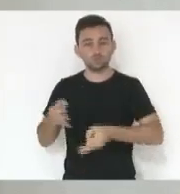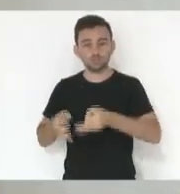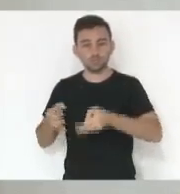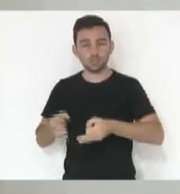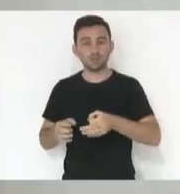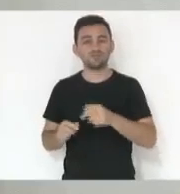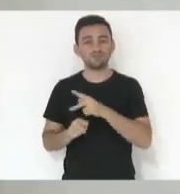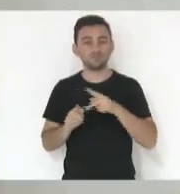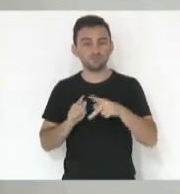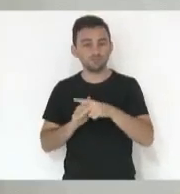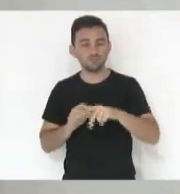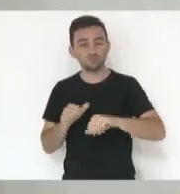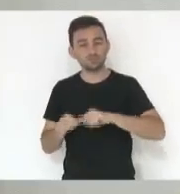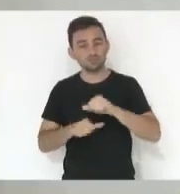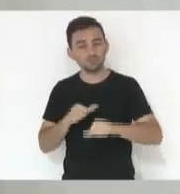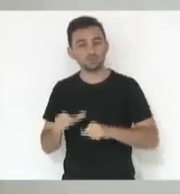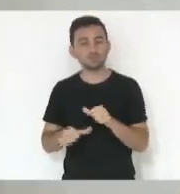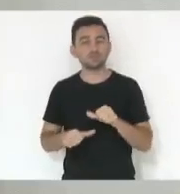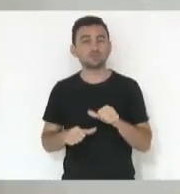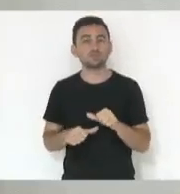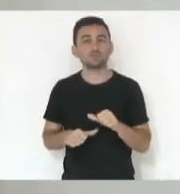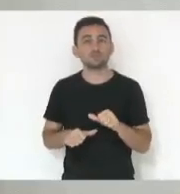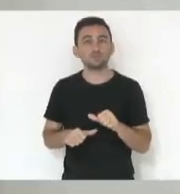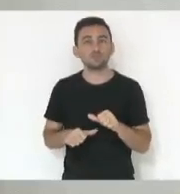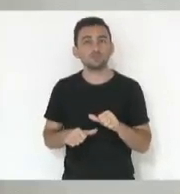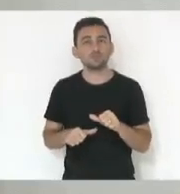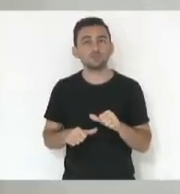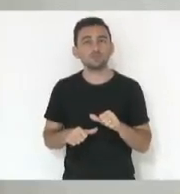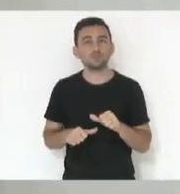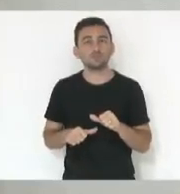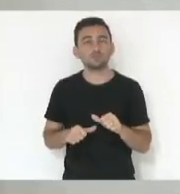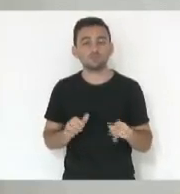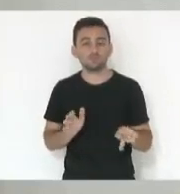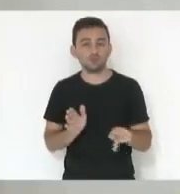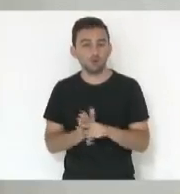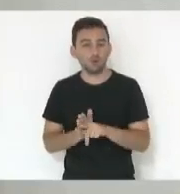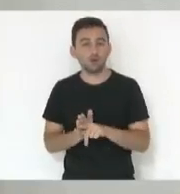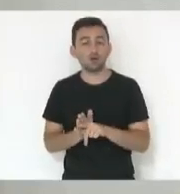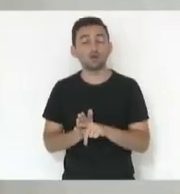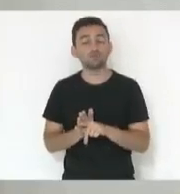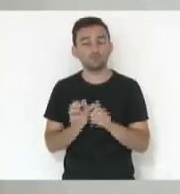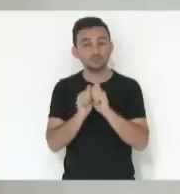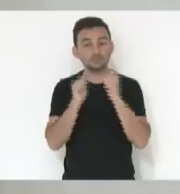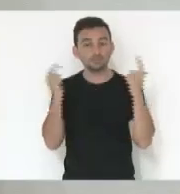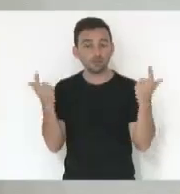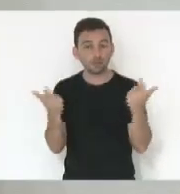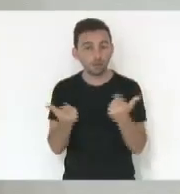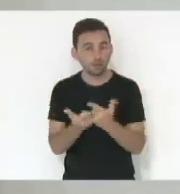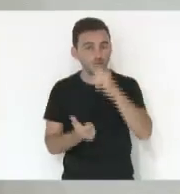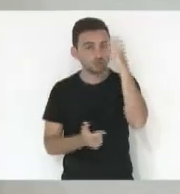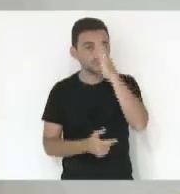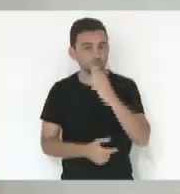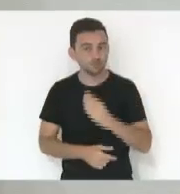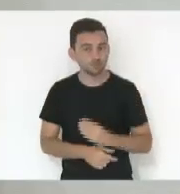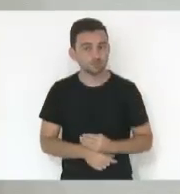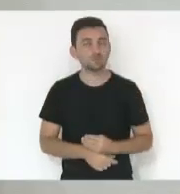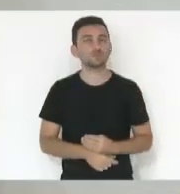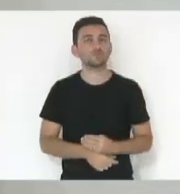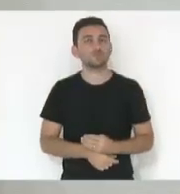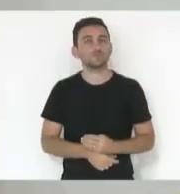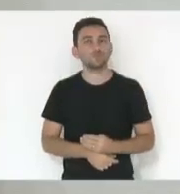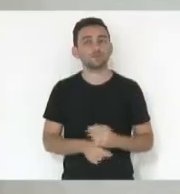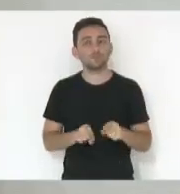a previdência dos setores da Assembleia Legislativa a nível de Brasil, a